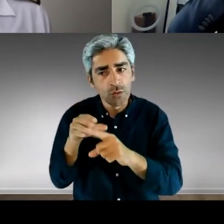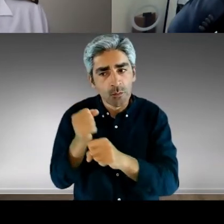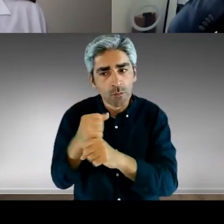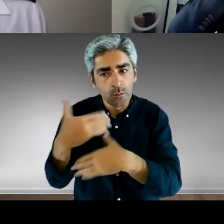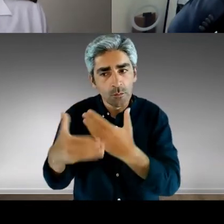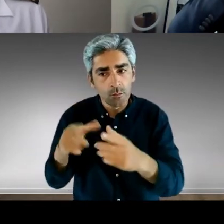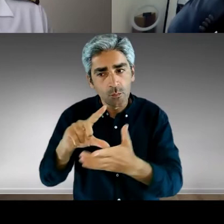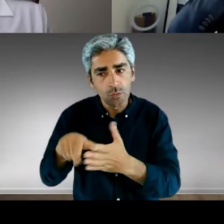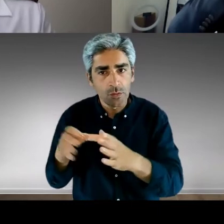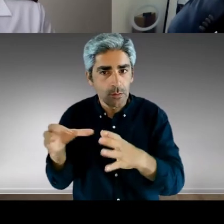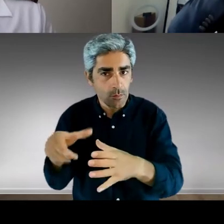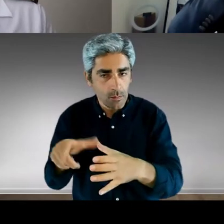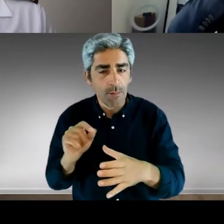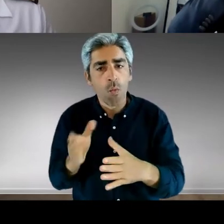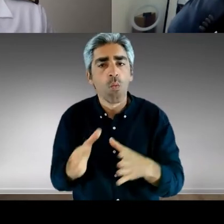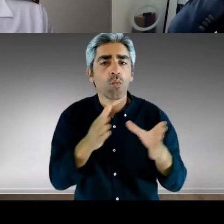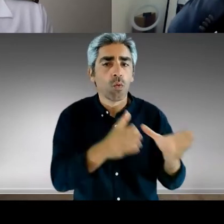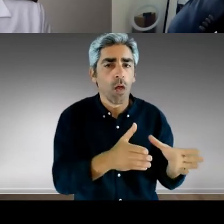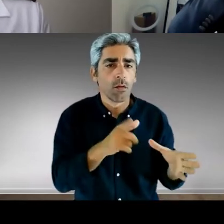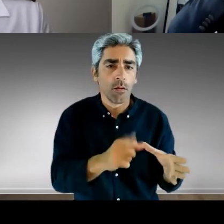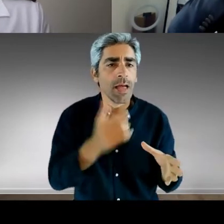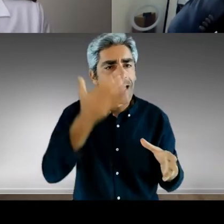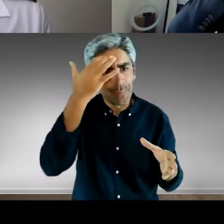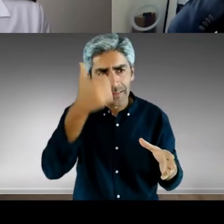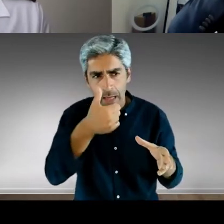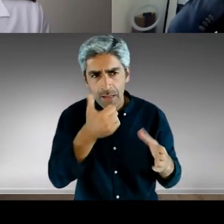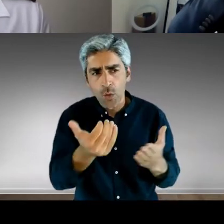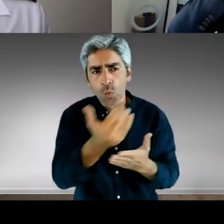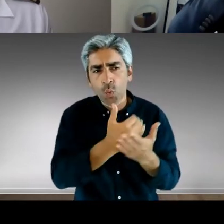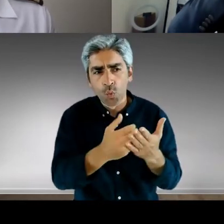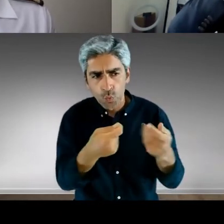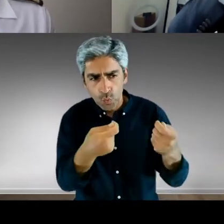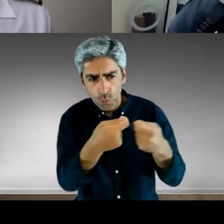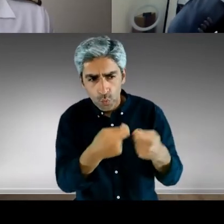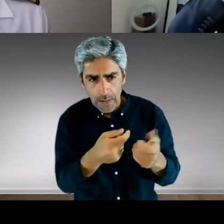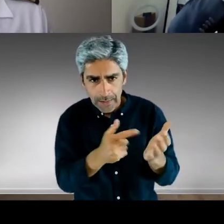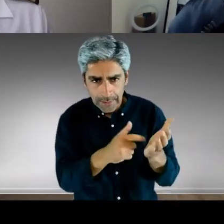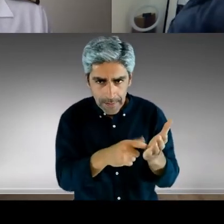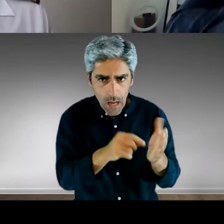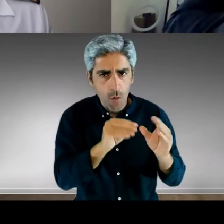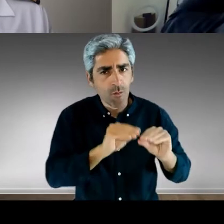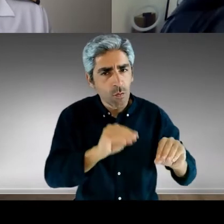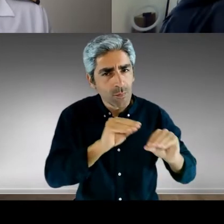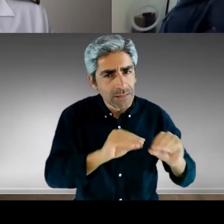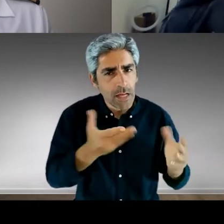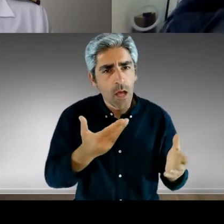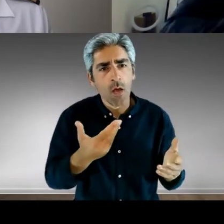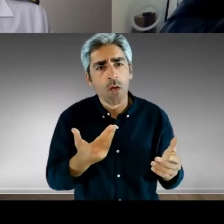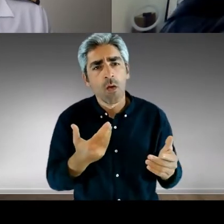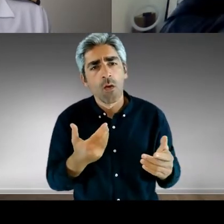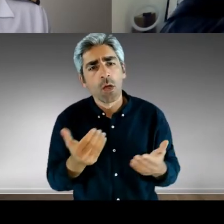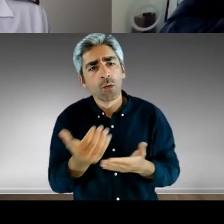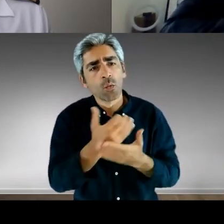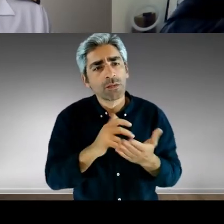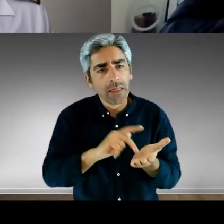no outro eixo, avaliar a capacidade que essa pessoa tem. Será que tem os recursos necessários, quer seja a formação, quer seja os